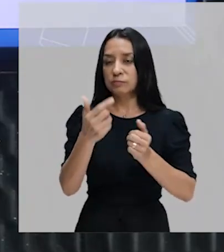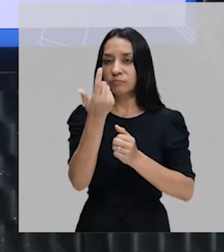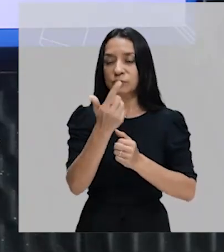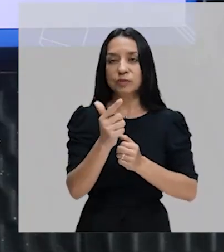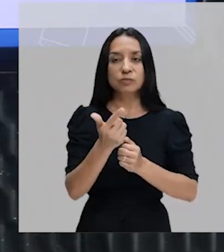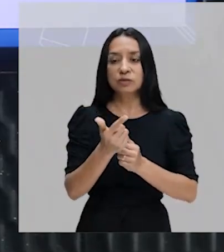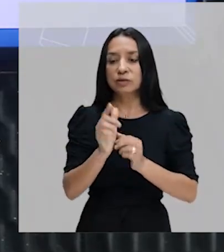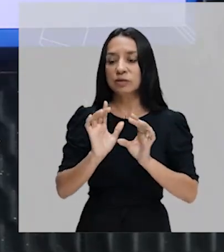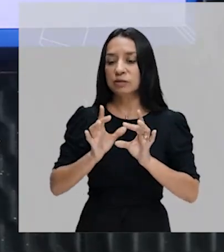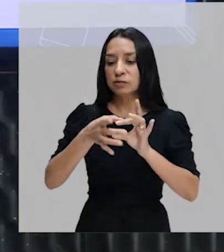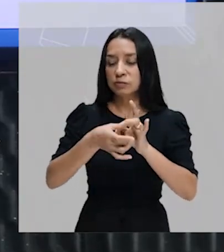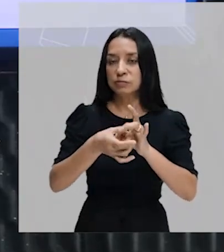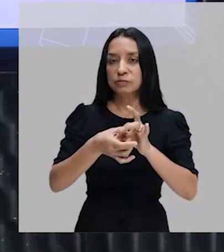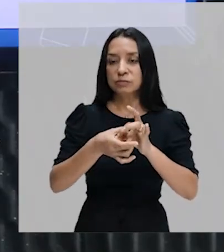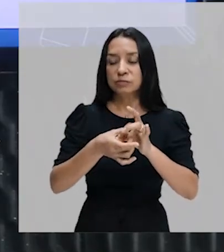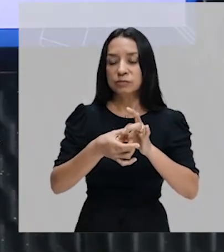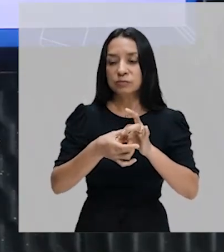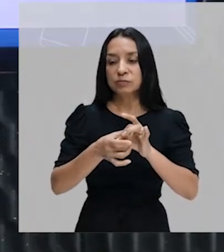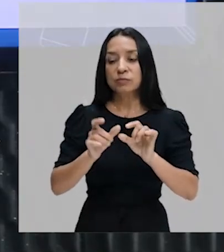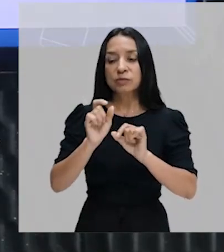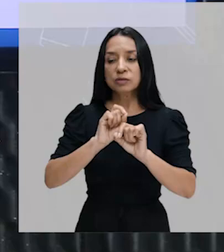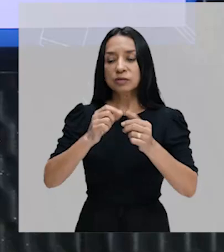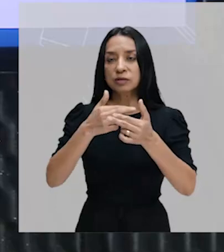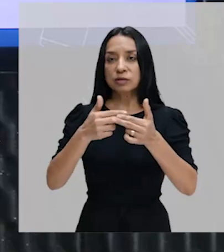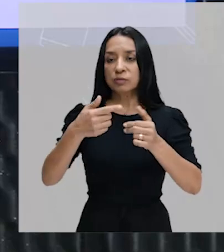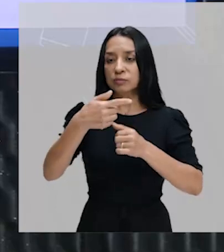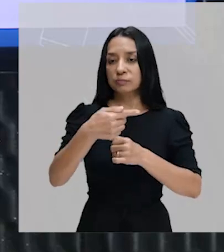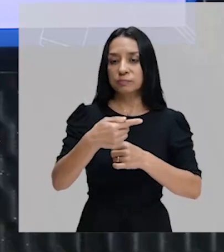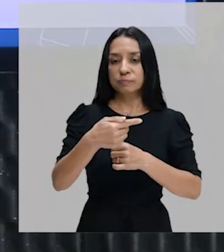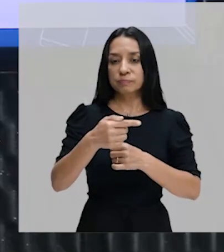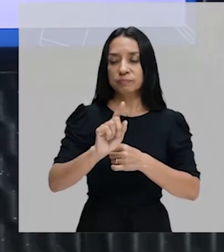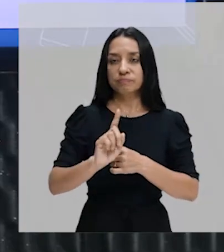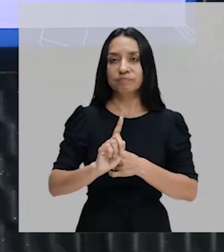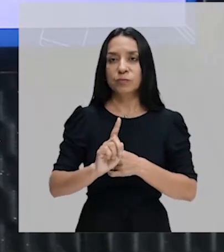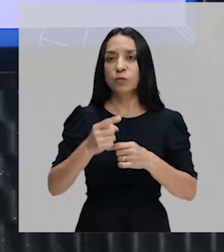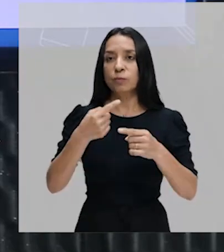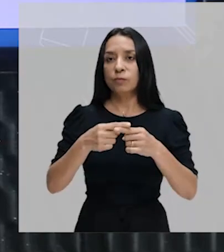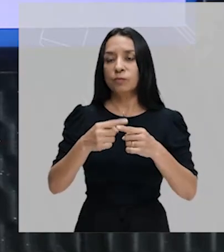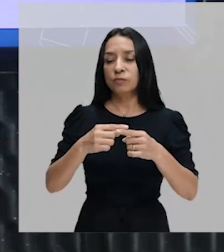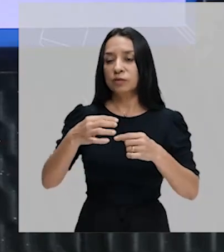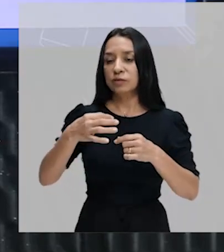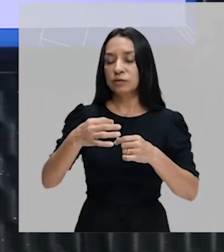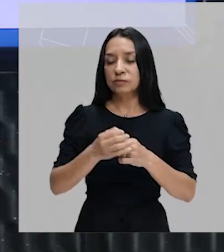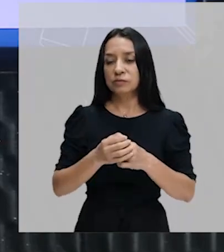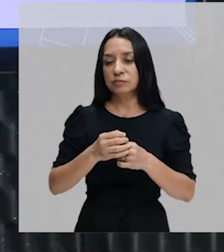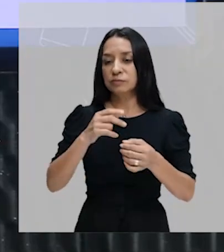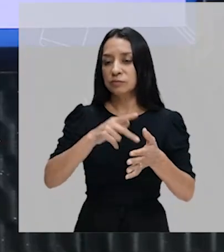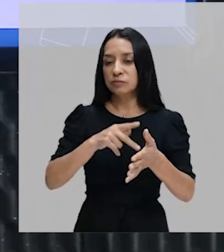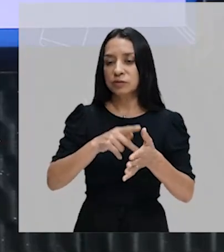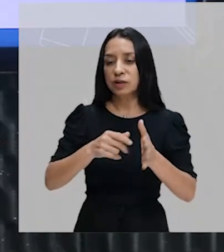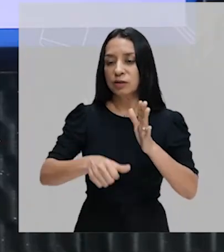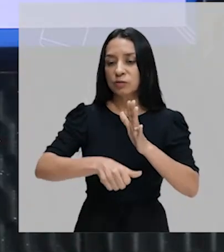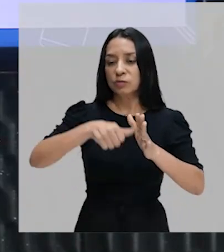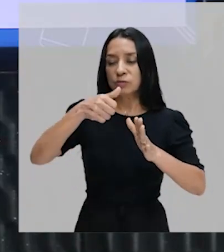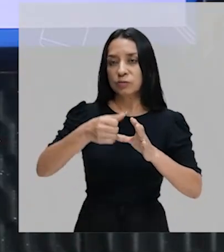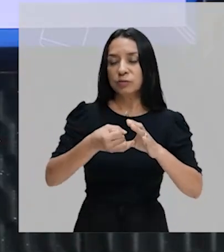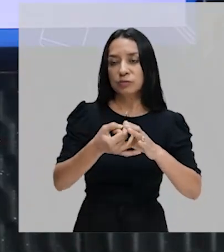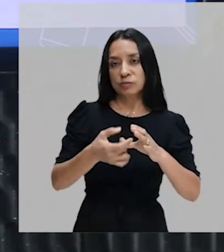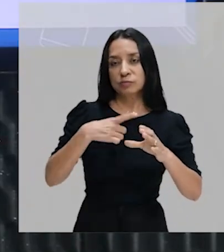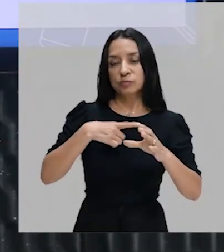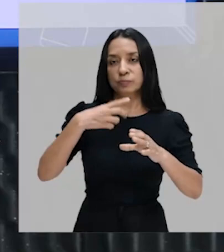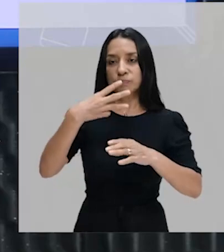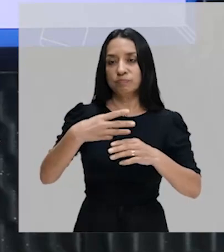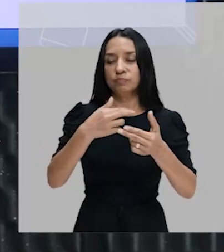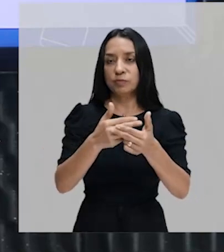tenho associação para aquele elemento 7. Justamente porque no primeiro conjunto eu teria 3 elementos e no segundo, se